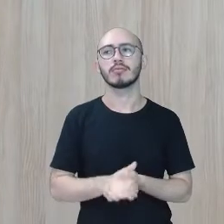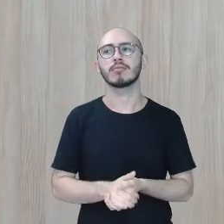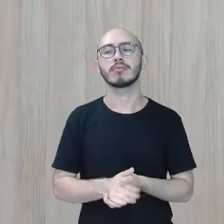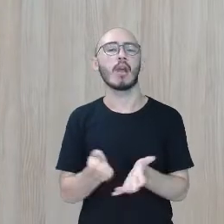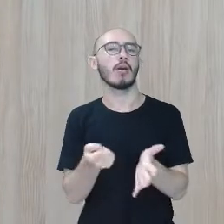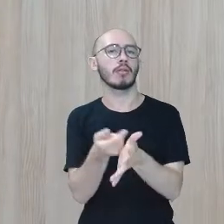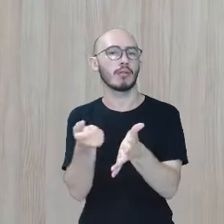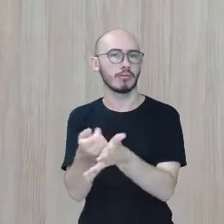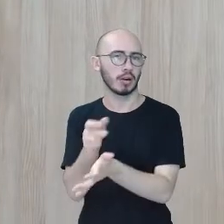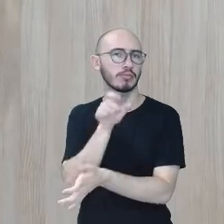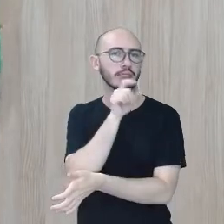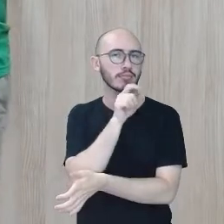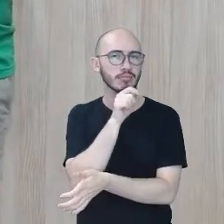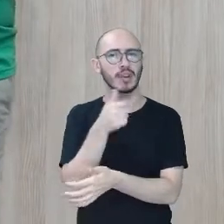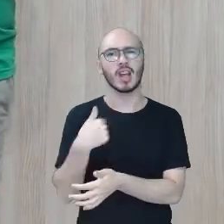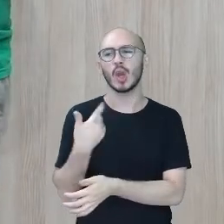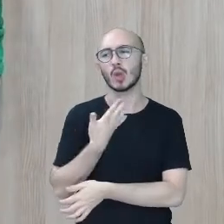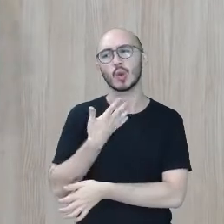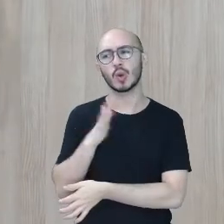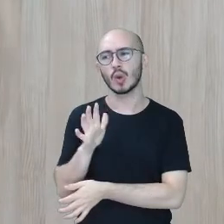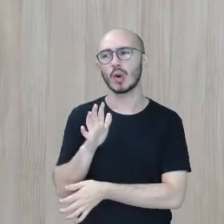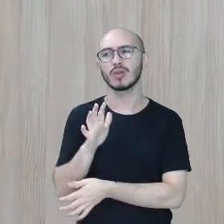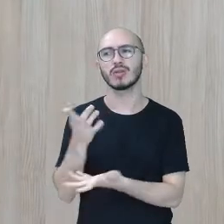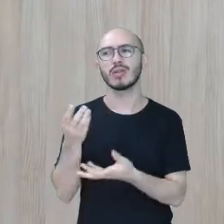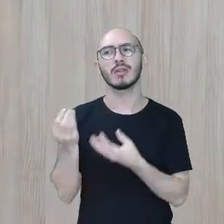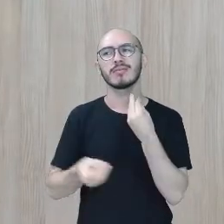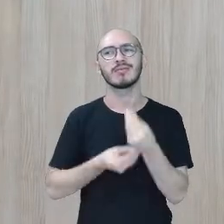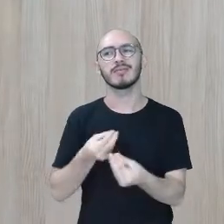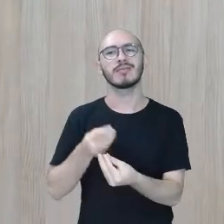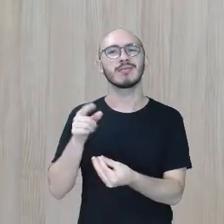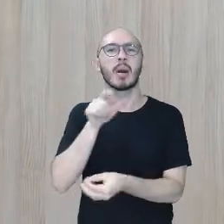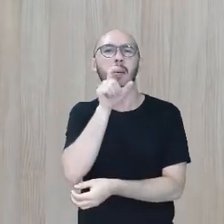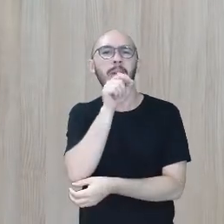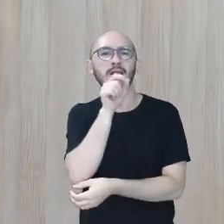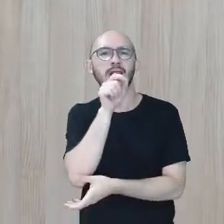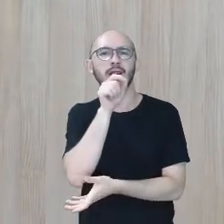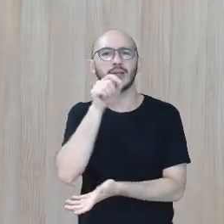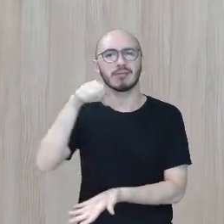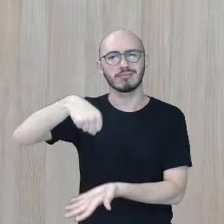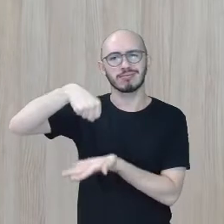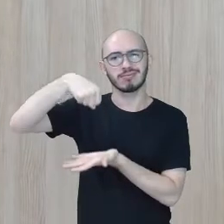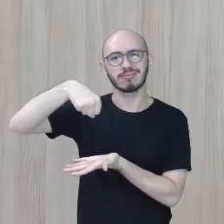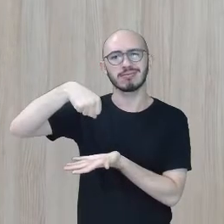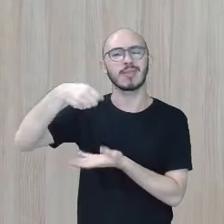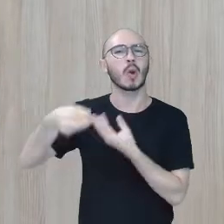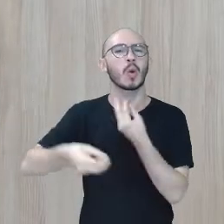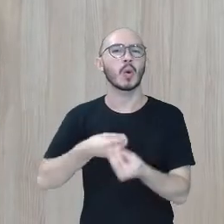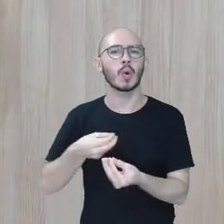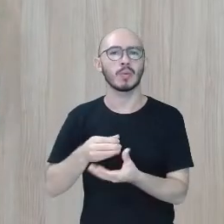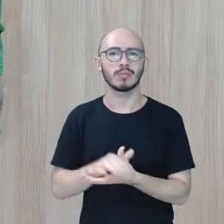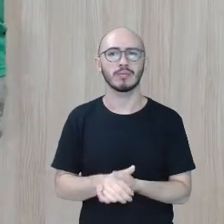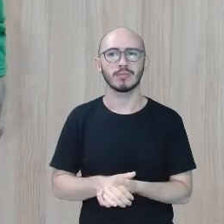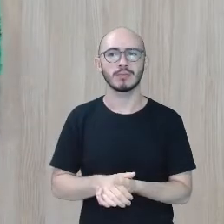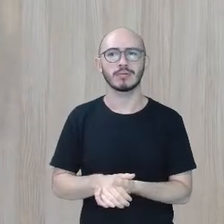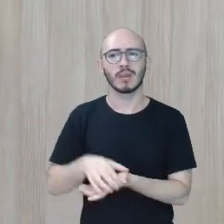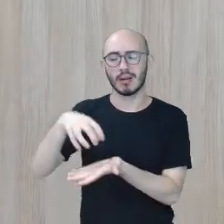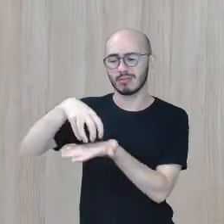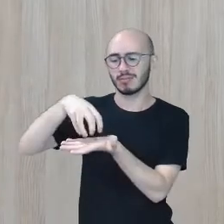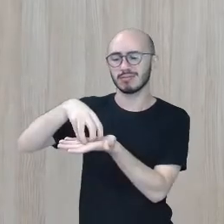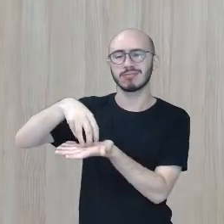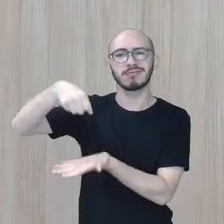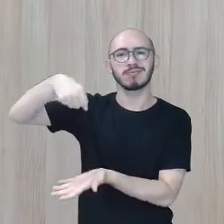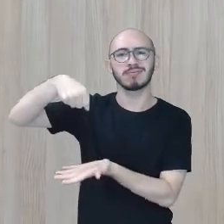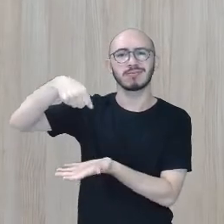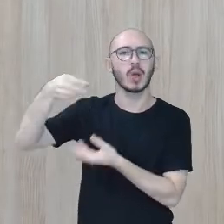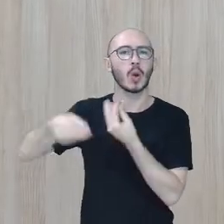passarinhos, né? Eu não gosto muito, né, dessa ideia de criar passarinho, né, porque você vai colocar o pobre do animal ali preso